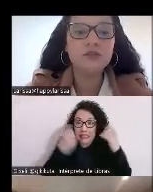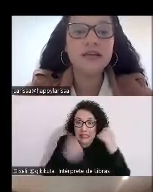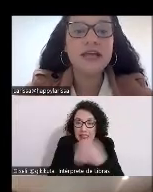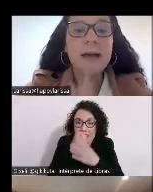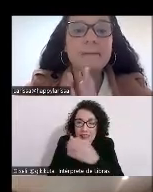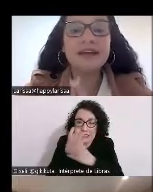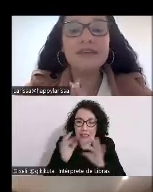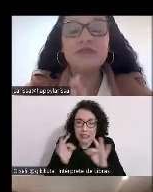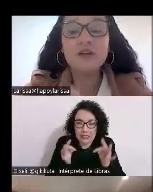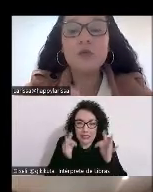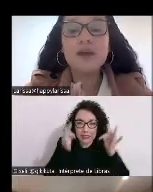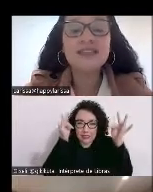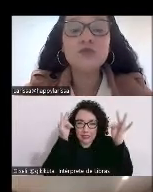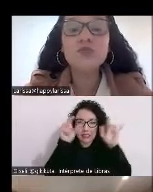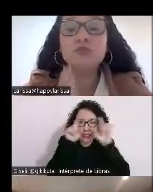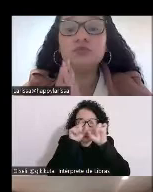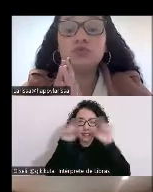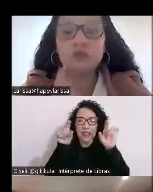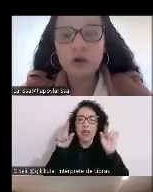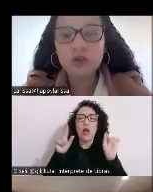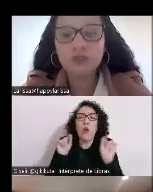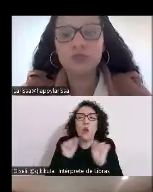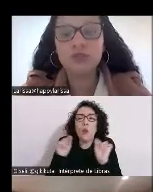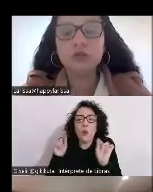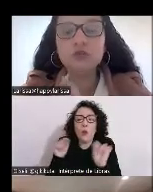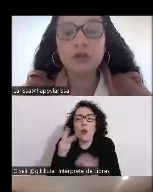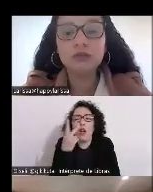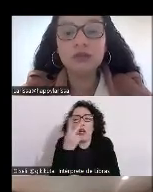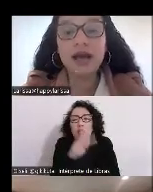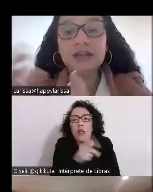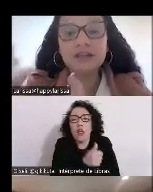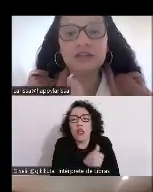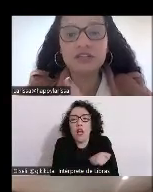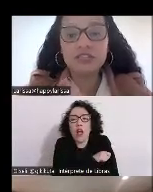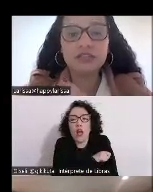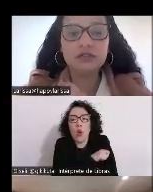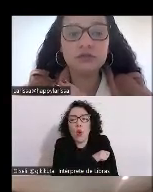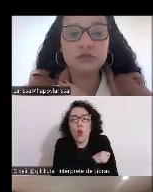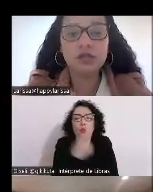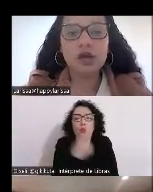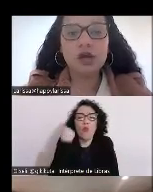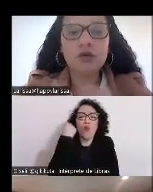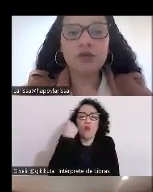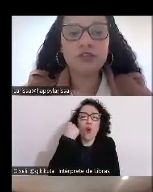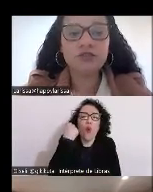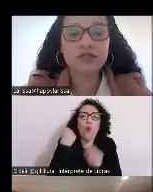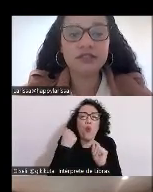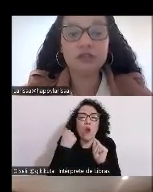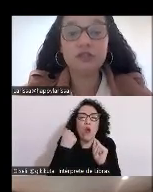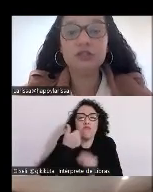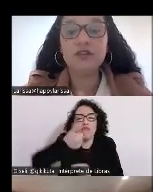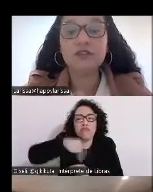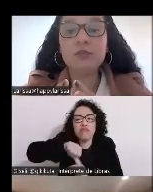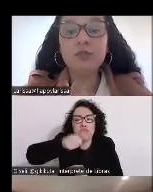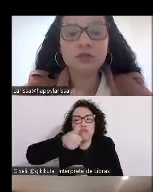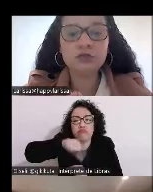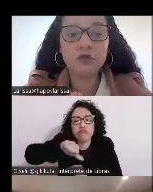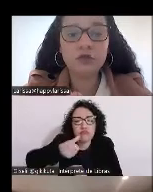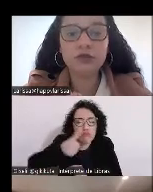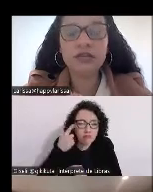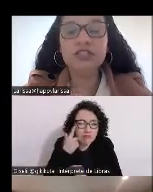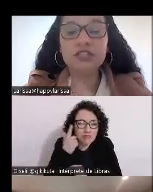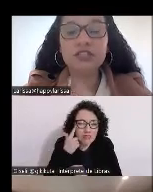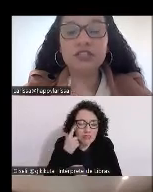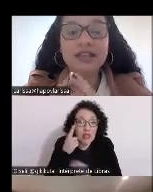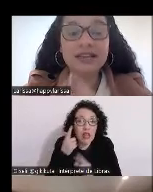mundo pode ver, para ver quais são os pontos fortes do aluno através de tecnologia. Como eles fazem isso? Eles fazem um